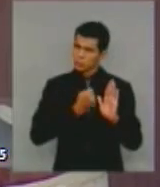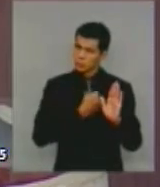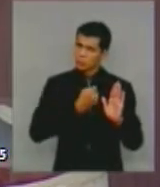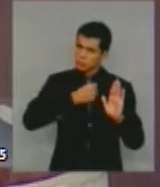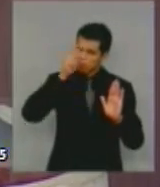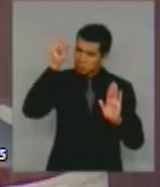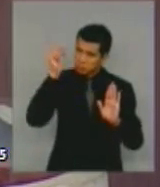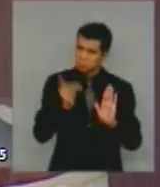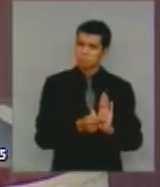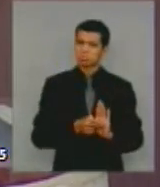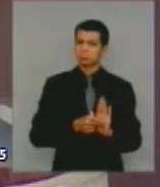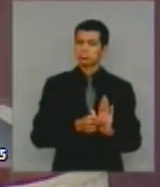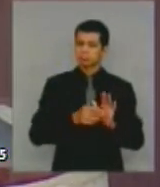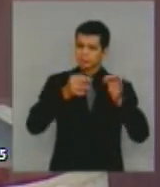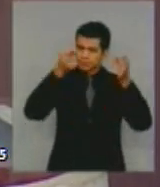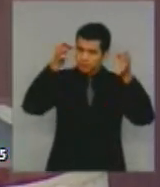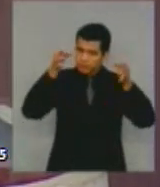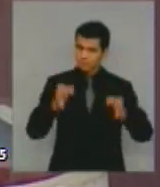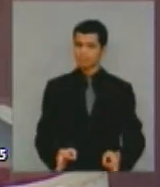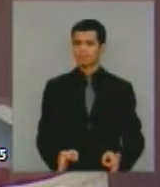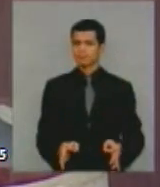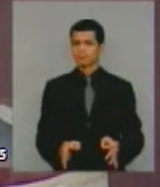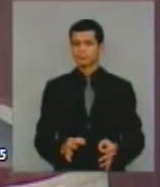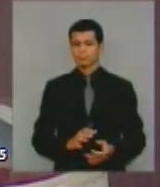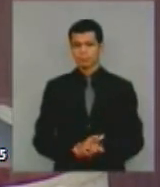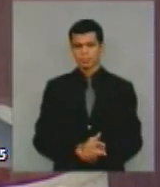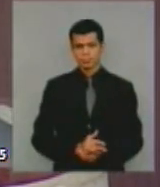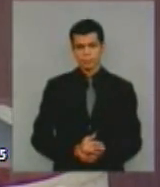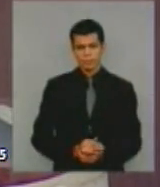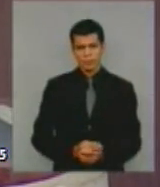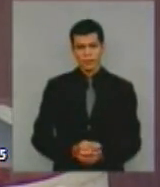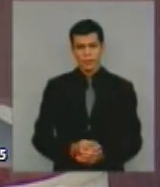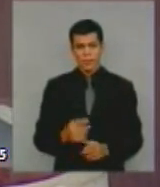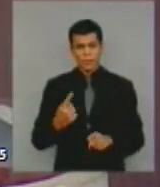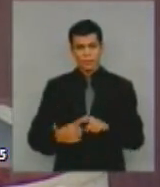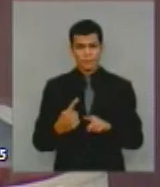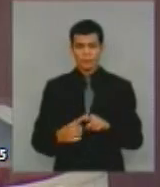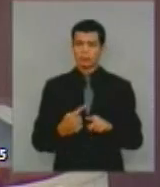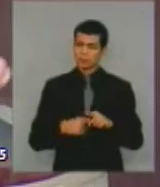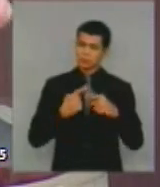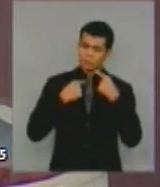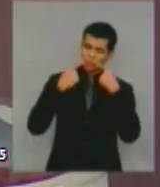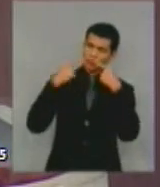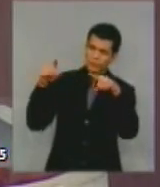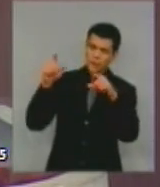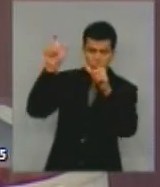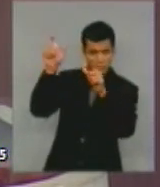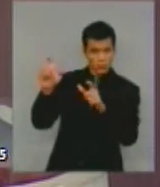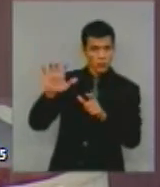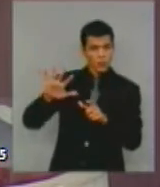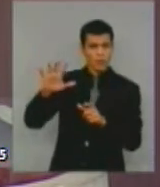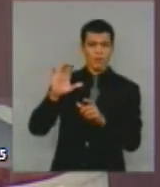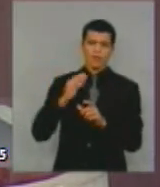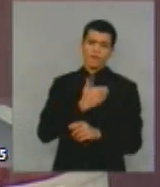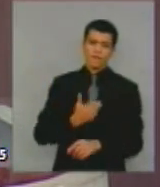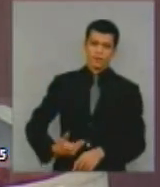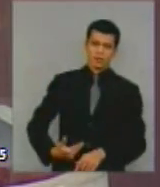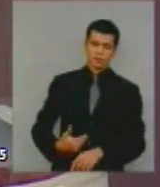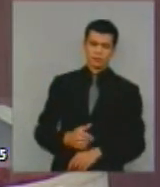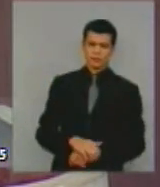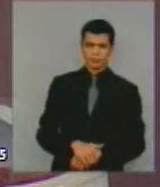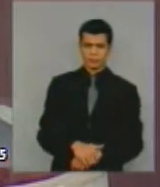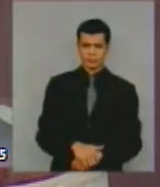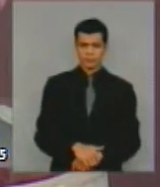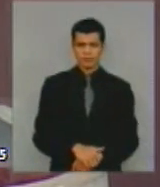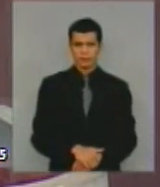sobretudo, técnico-política, porque não há política sem técnica, a esse modelo. A Lei Nacional de Recursos Hídricos, o deputado